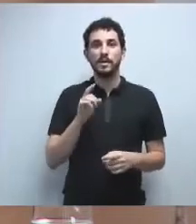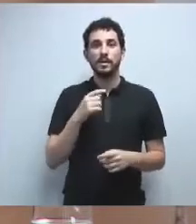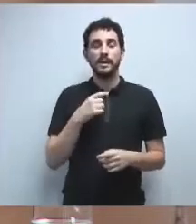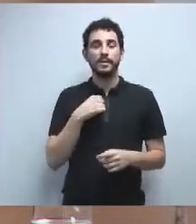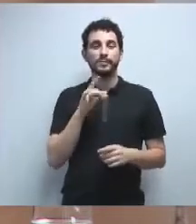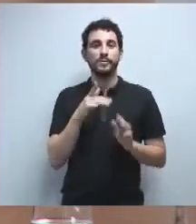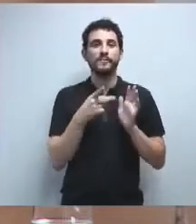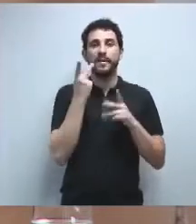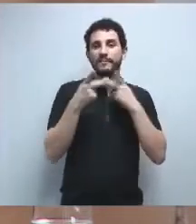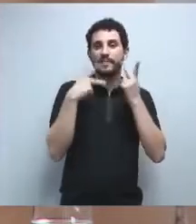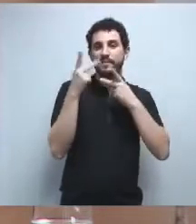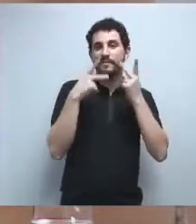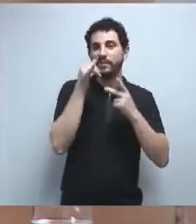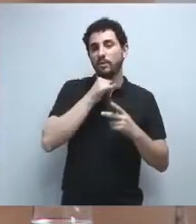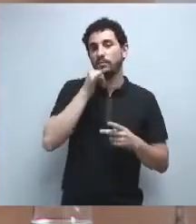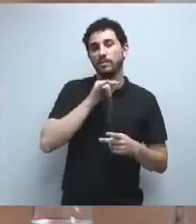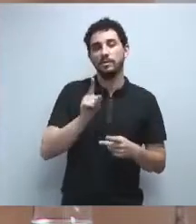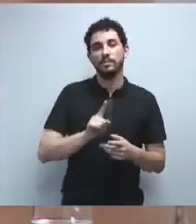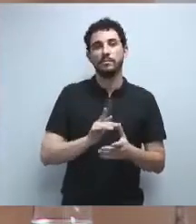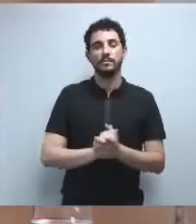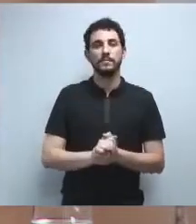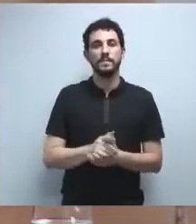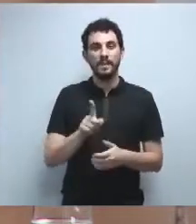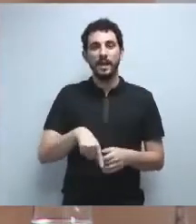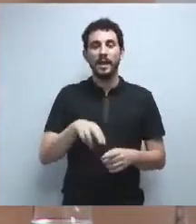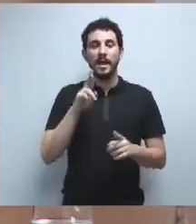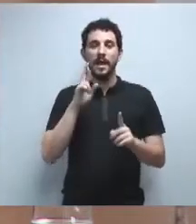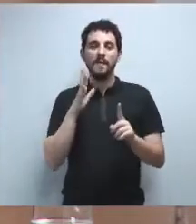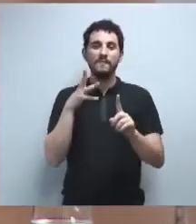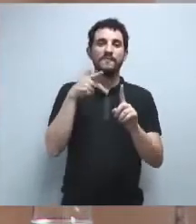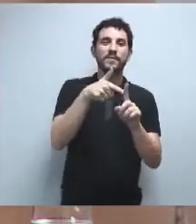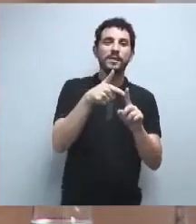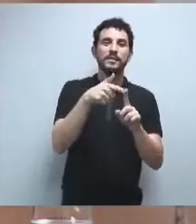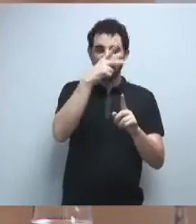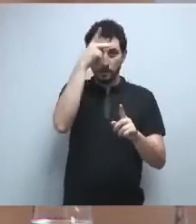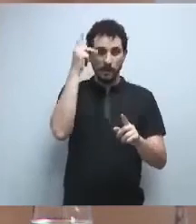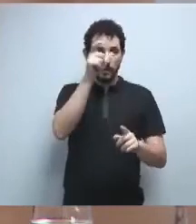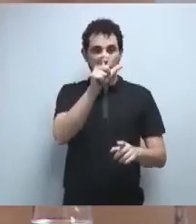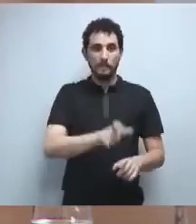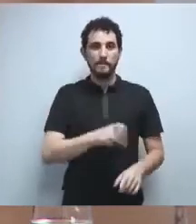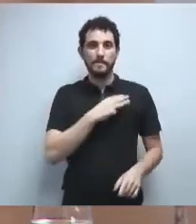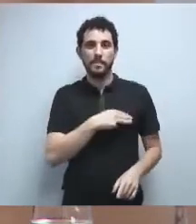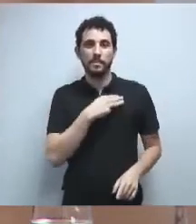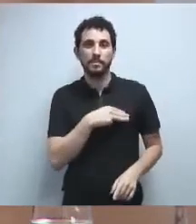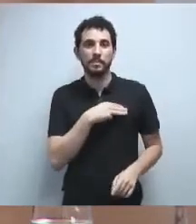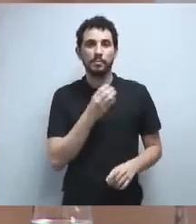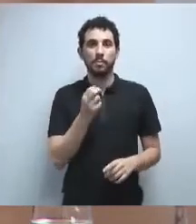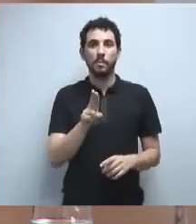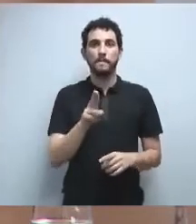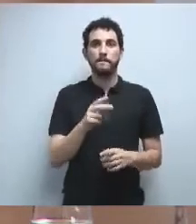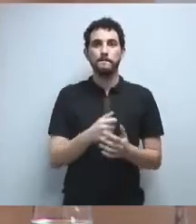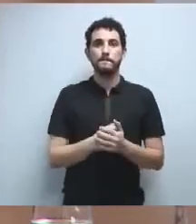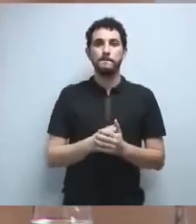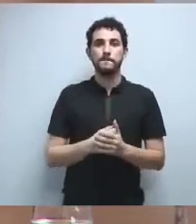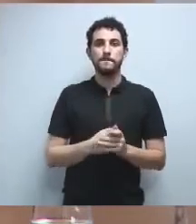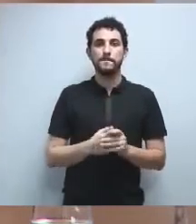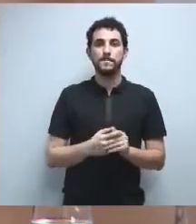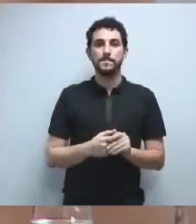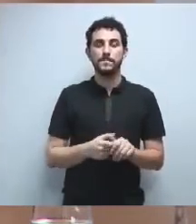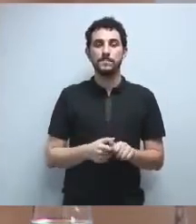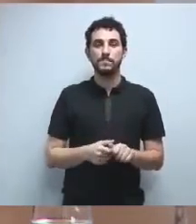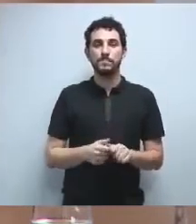fala tem a referência a um membro o a um dos componentes do